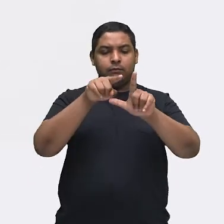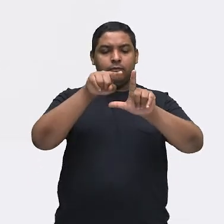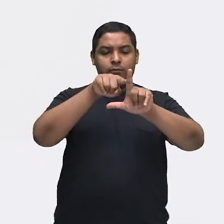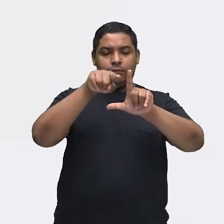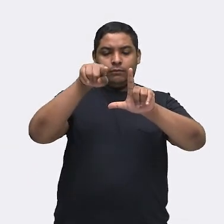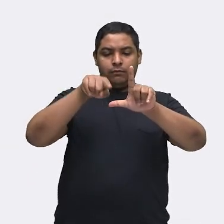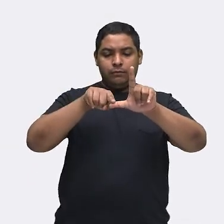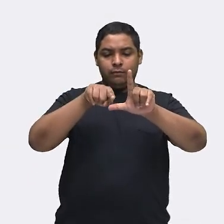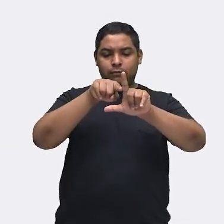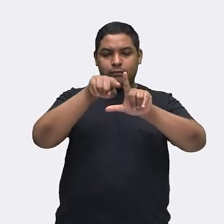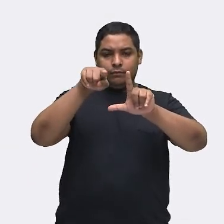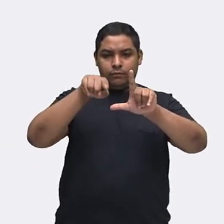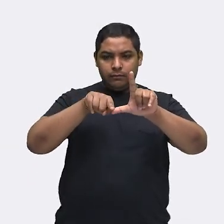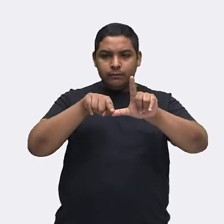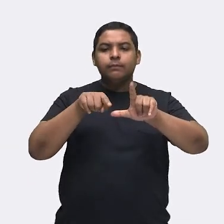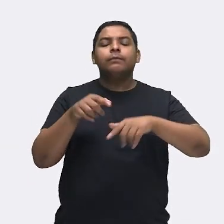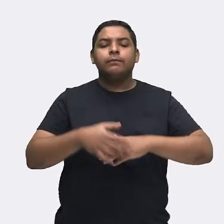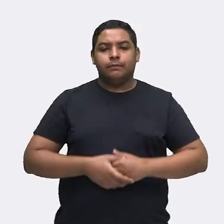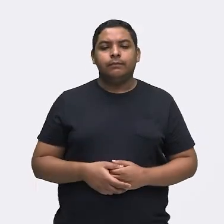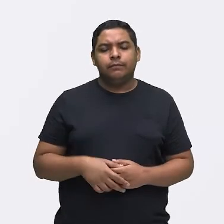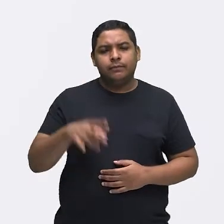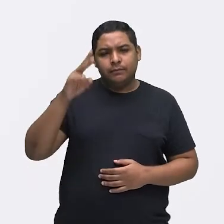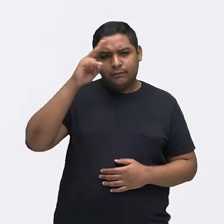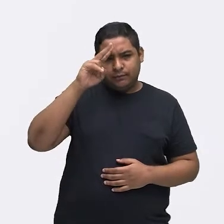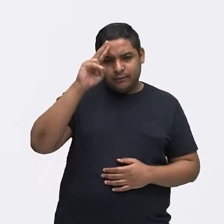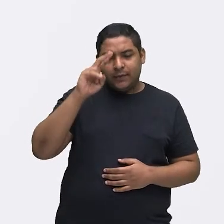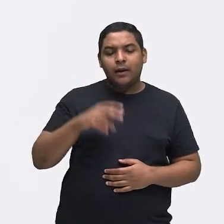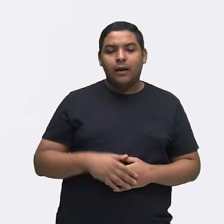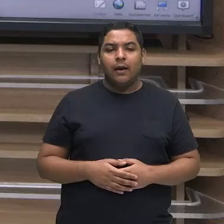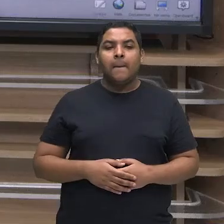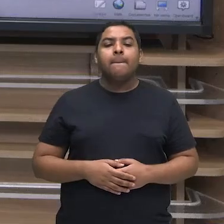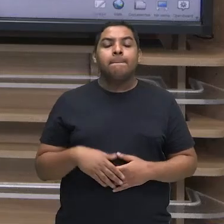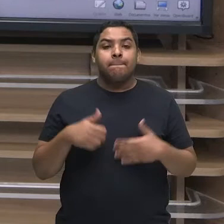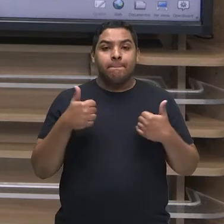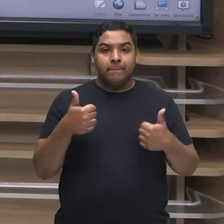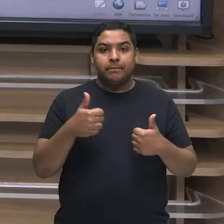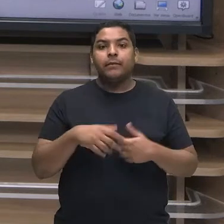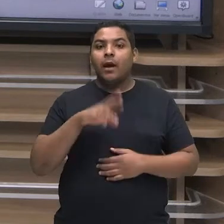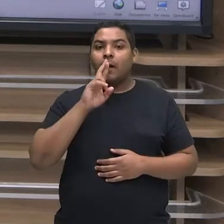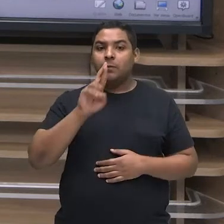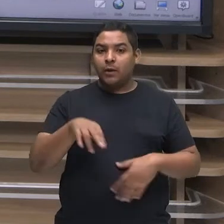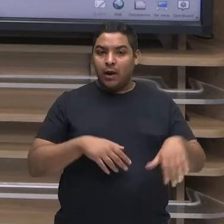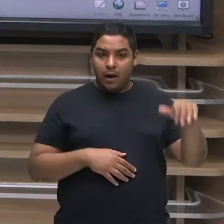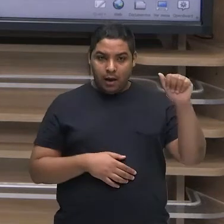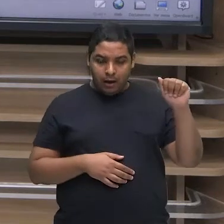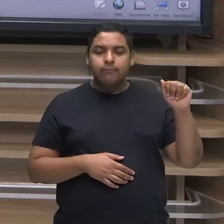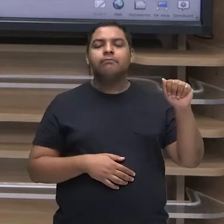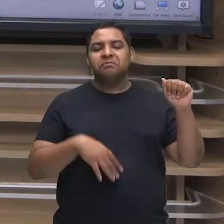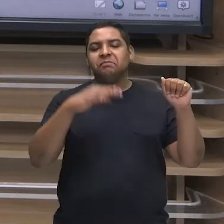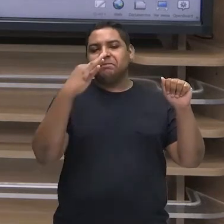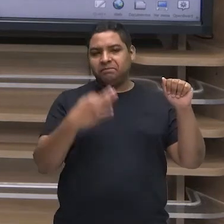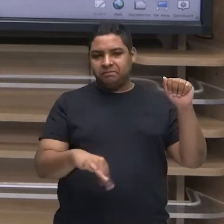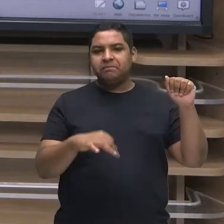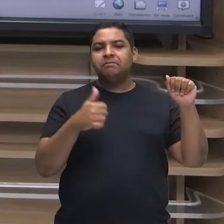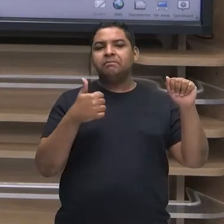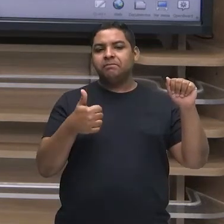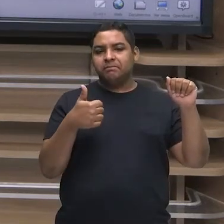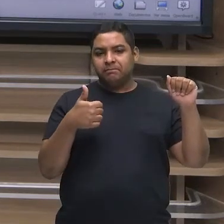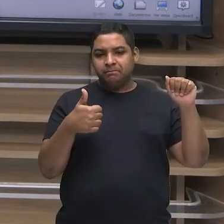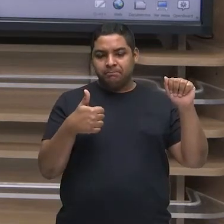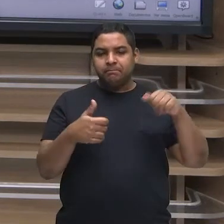quem respondeu a letra A, respondeu corretamente. Então, é divergente,